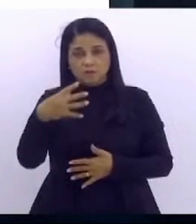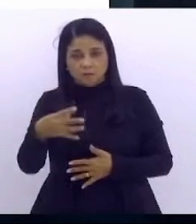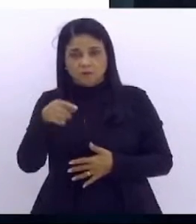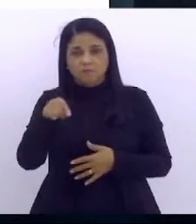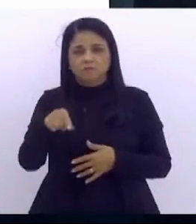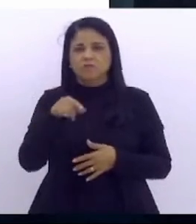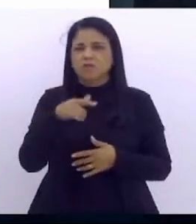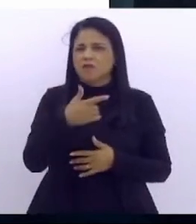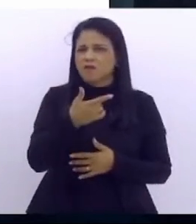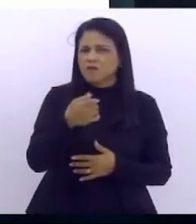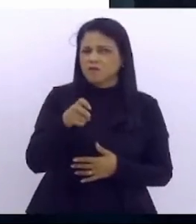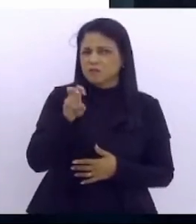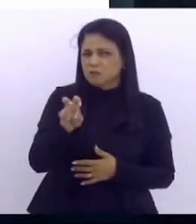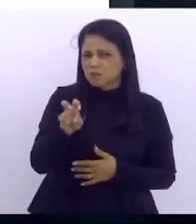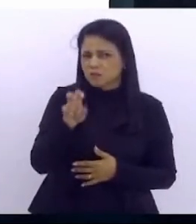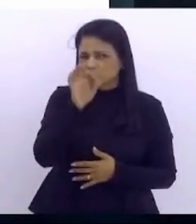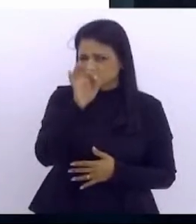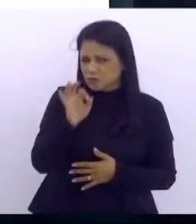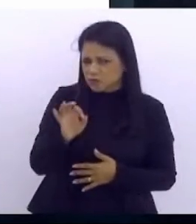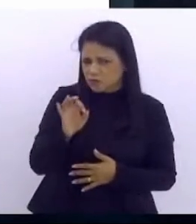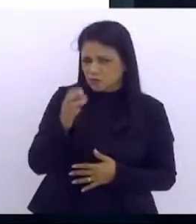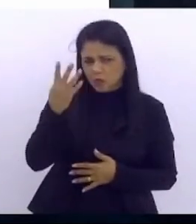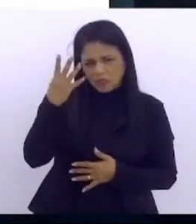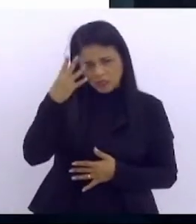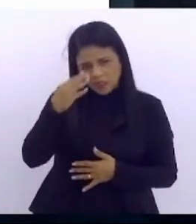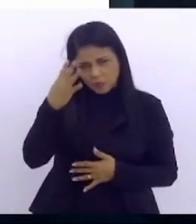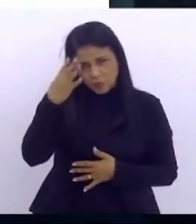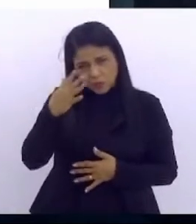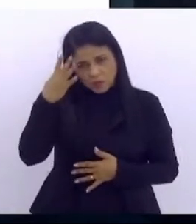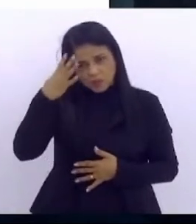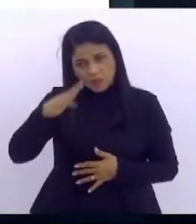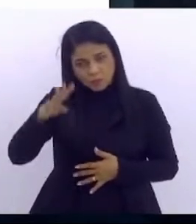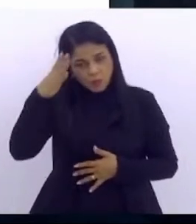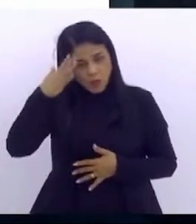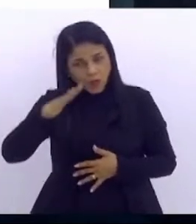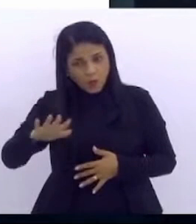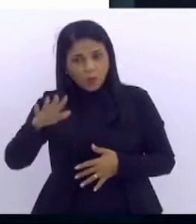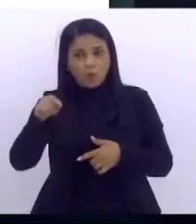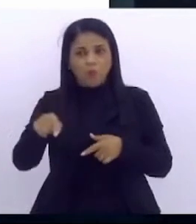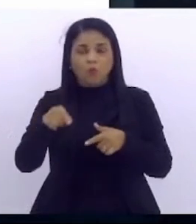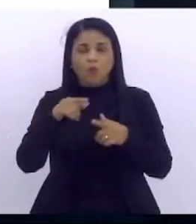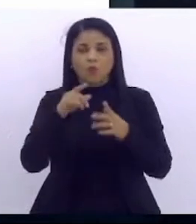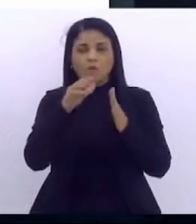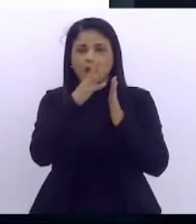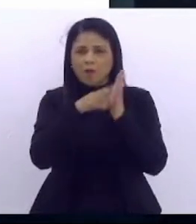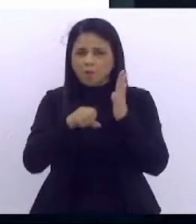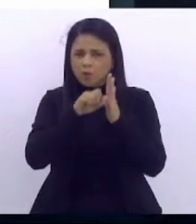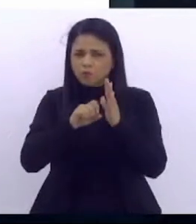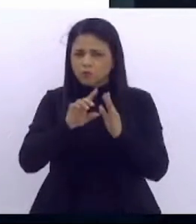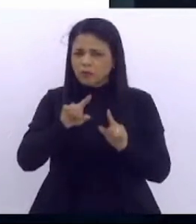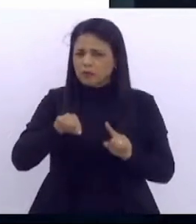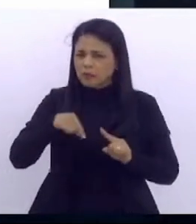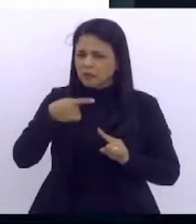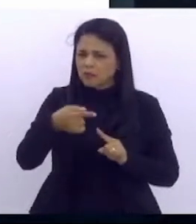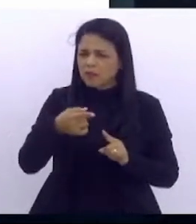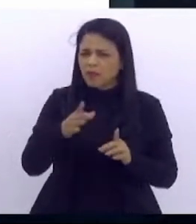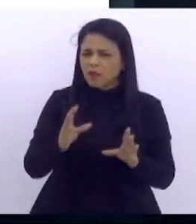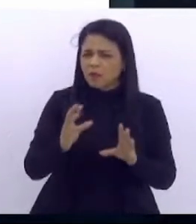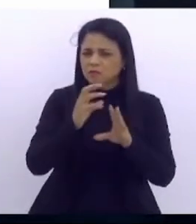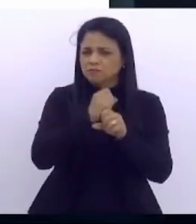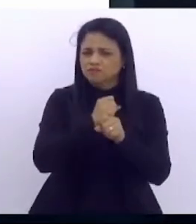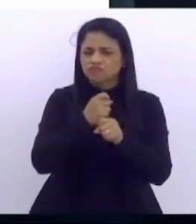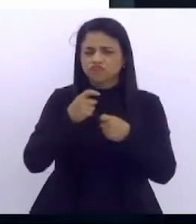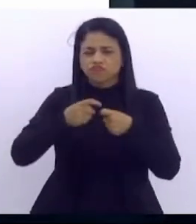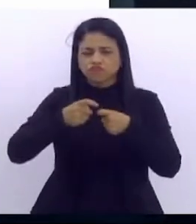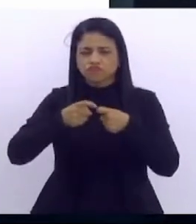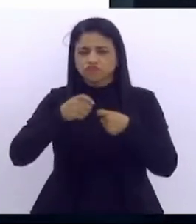eles consideram 25, né? Acharam 35. Mas depois eles somaram a opiniões de médicos, que eles